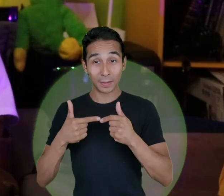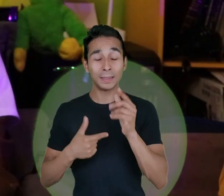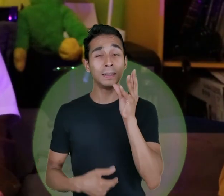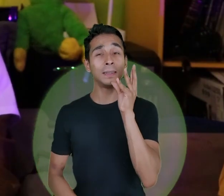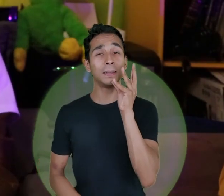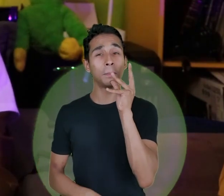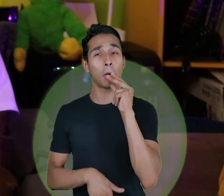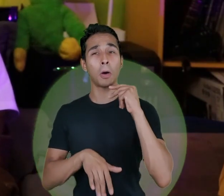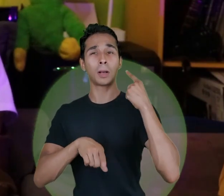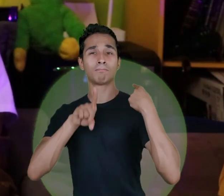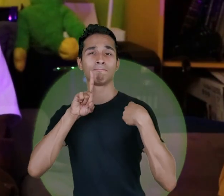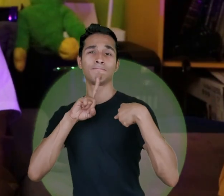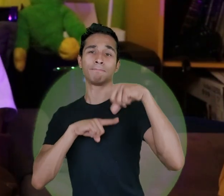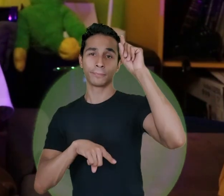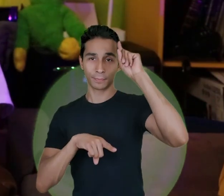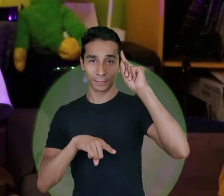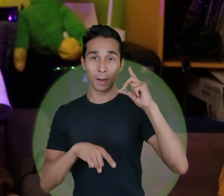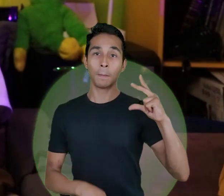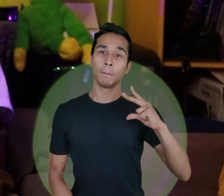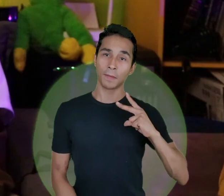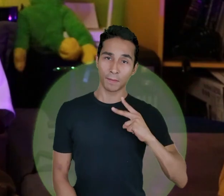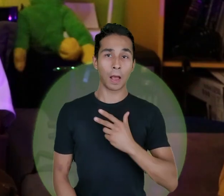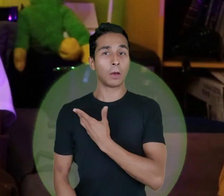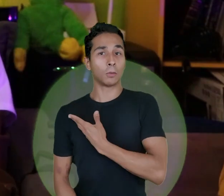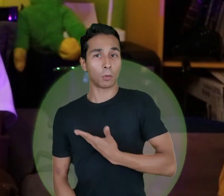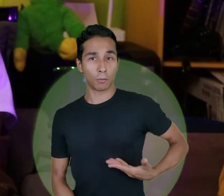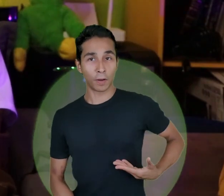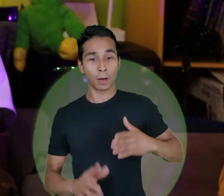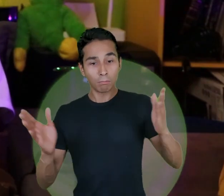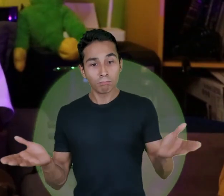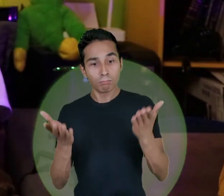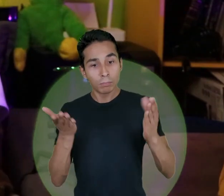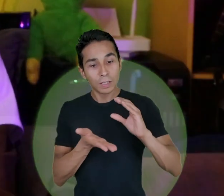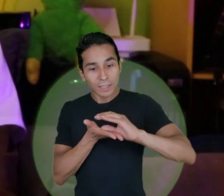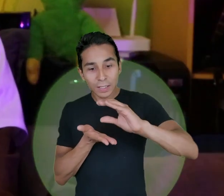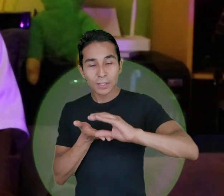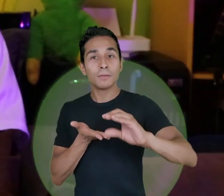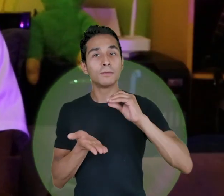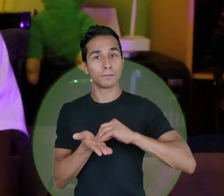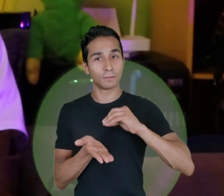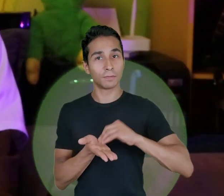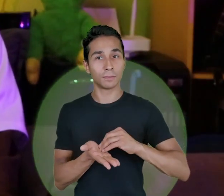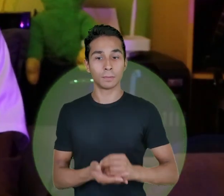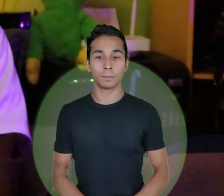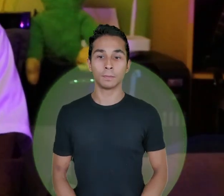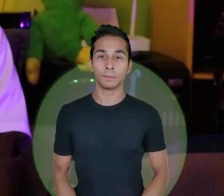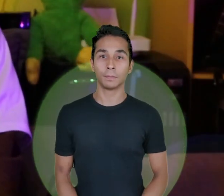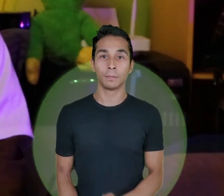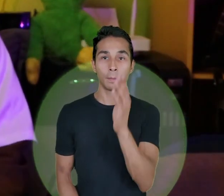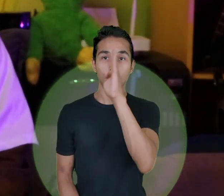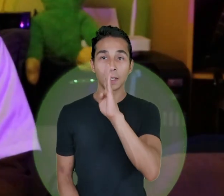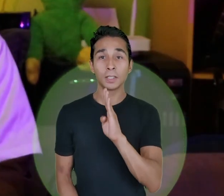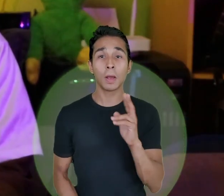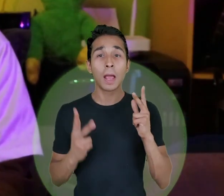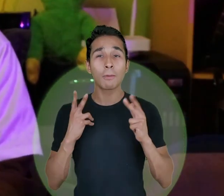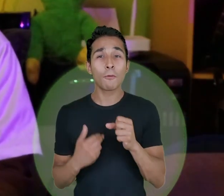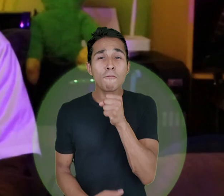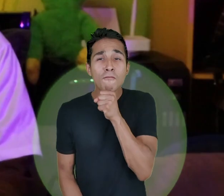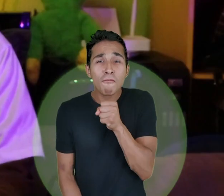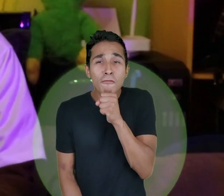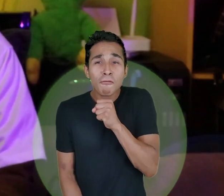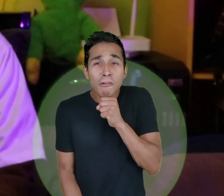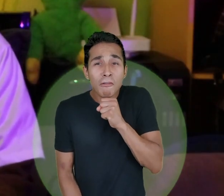iniciativas públicas e privadas, né, de incentivo à nossa cultura. O Brasil parece uma velhinha de 84